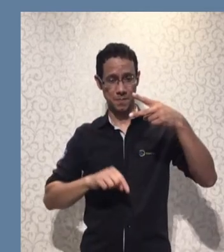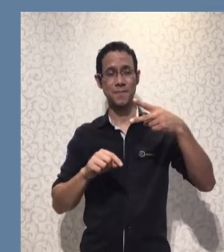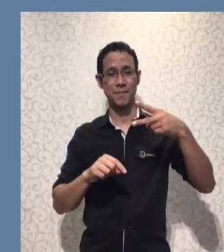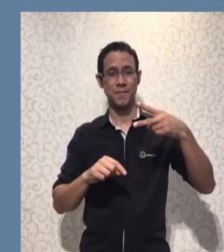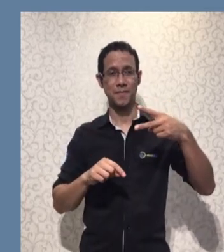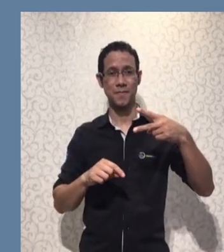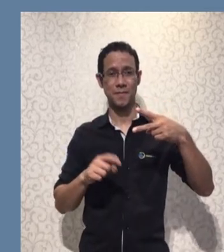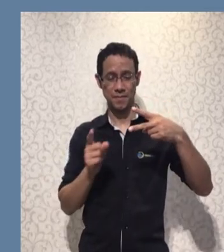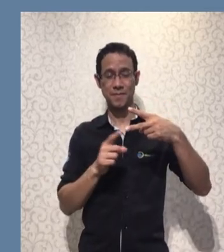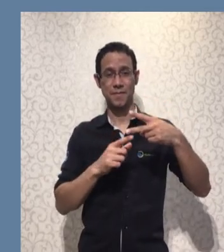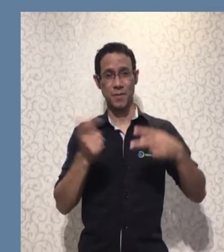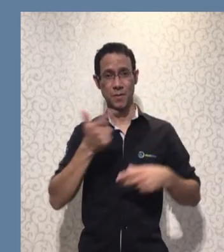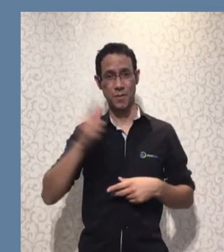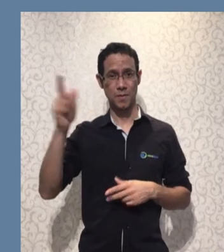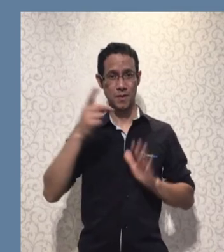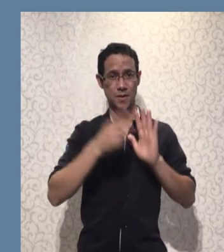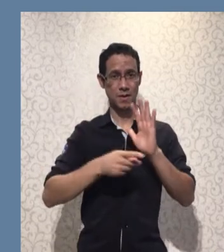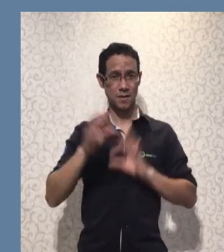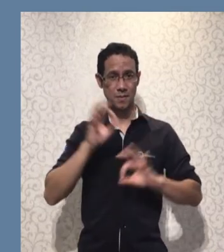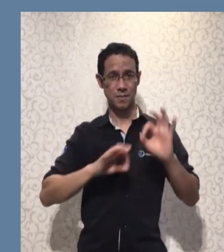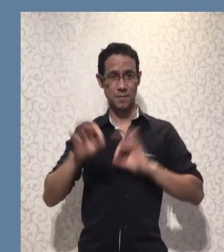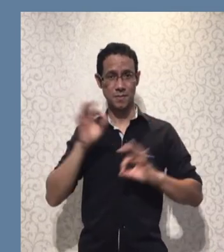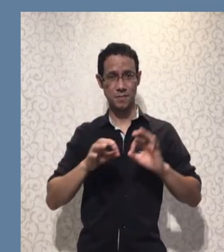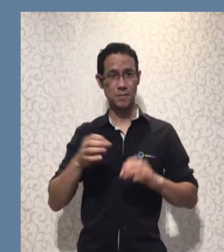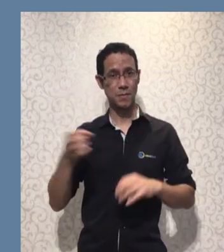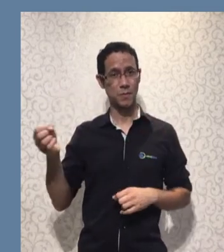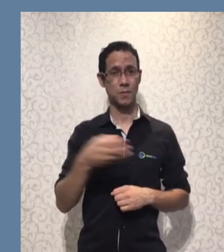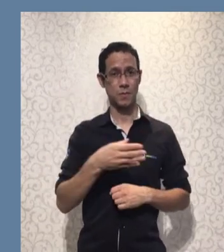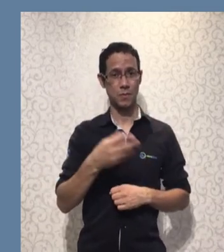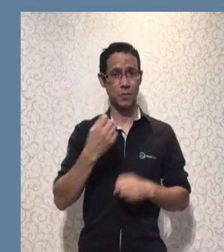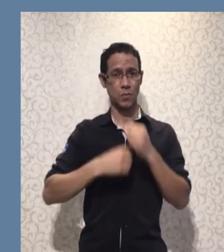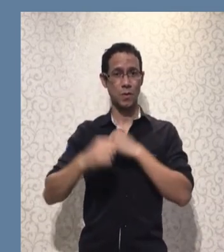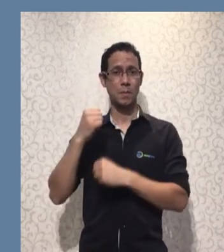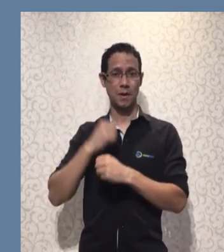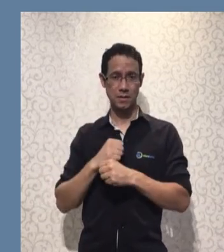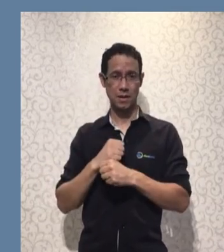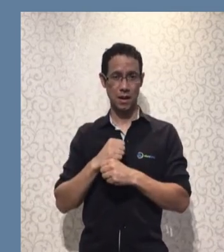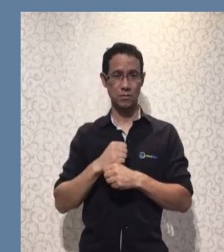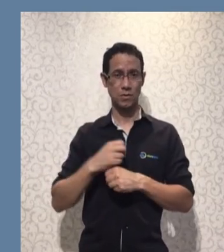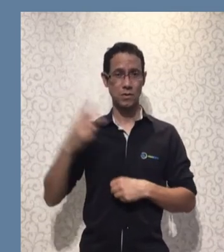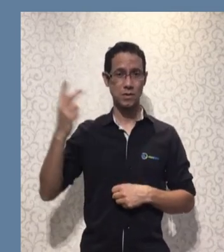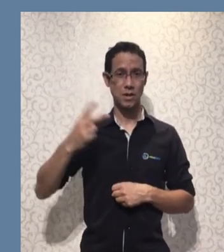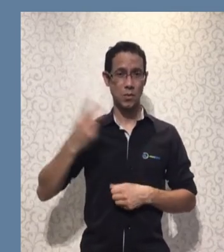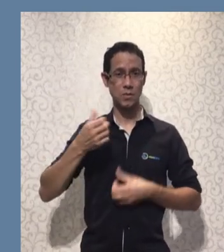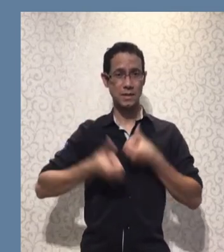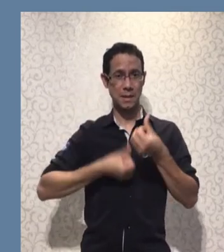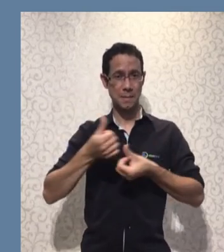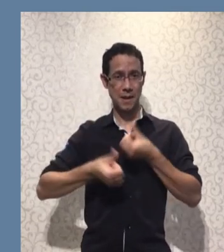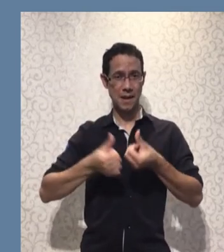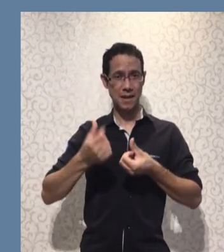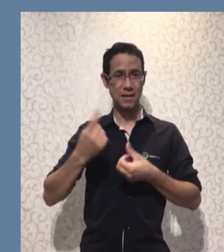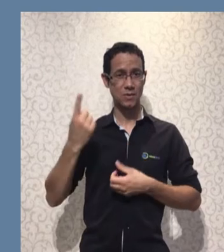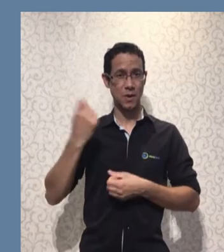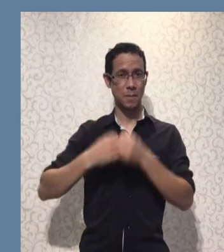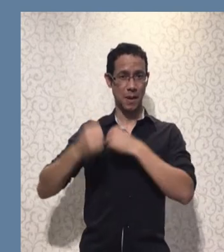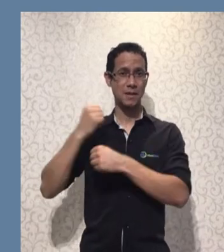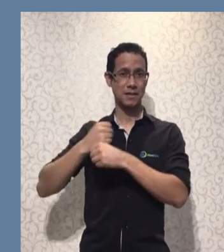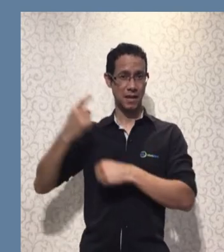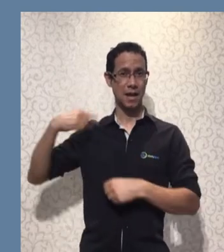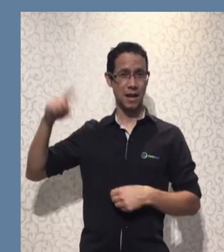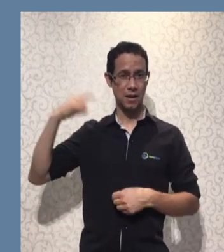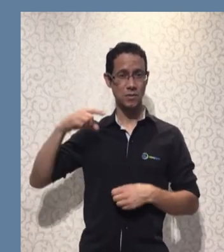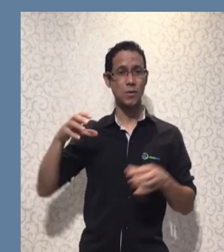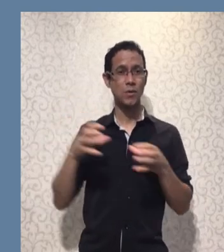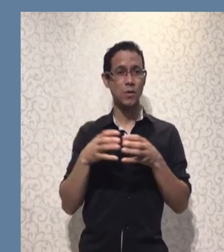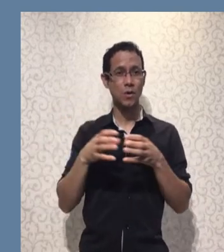outro projeto foi um projeto muito recente do ano passado, do segundo semestre do ano passado, com um grupo, um coletivo, Micrópolis, que é